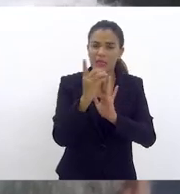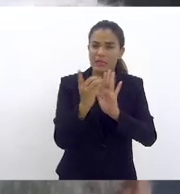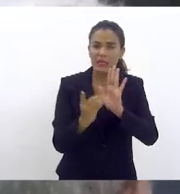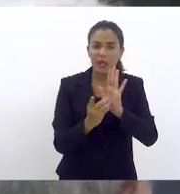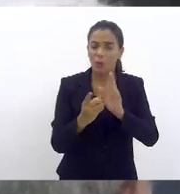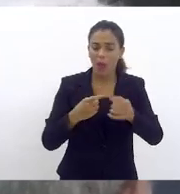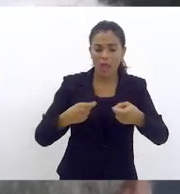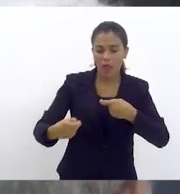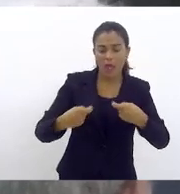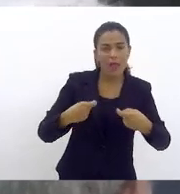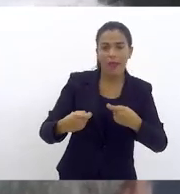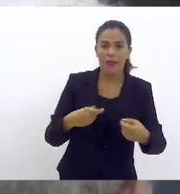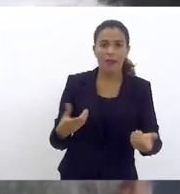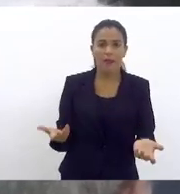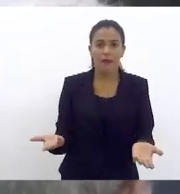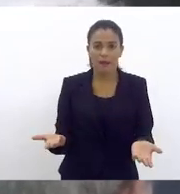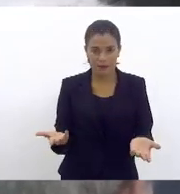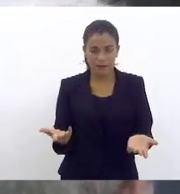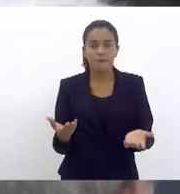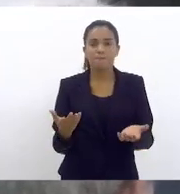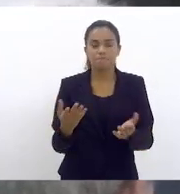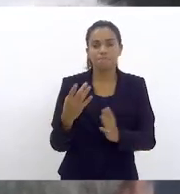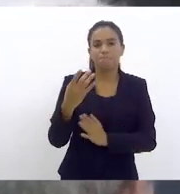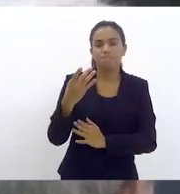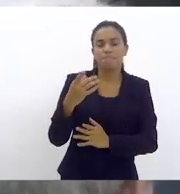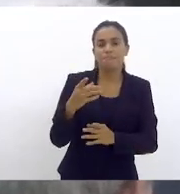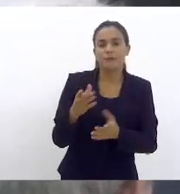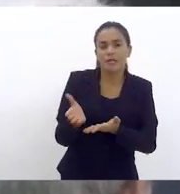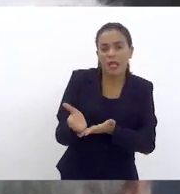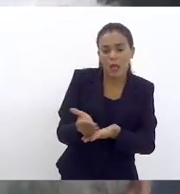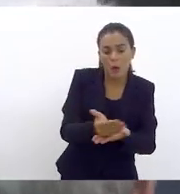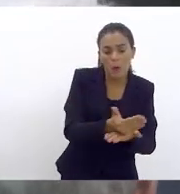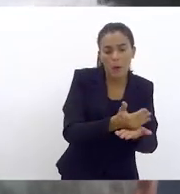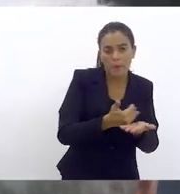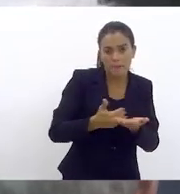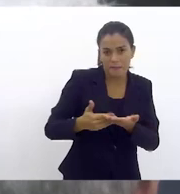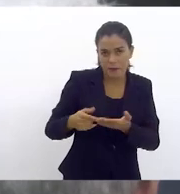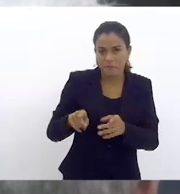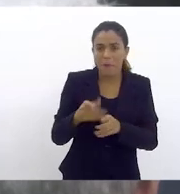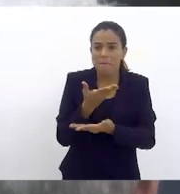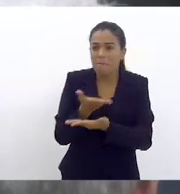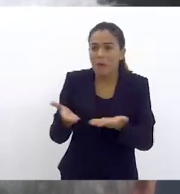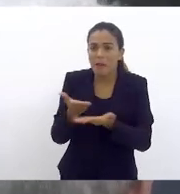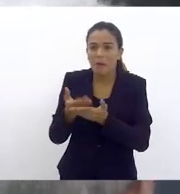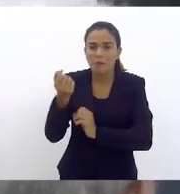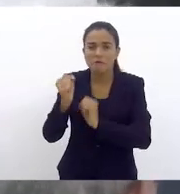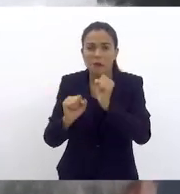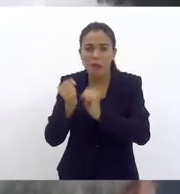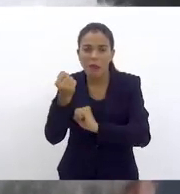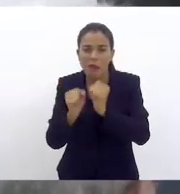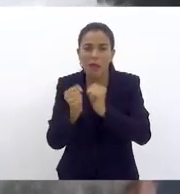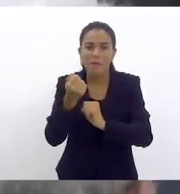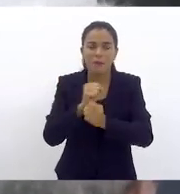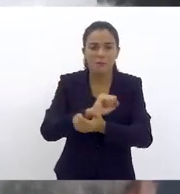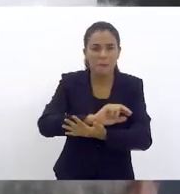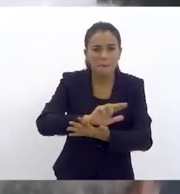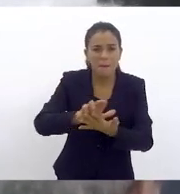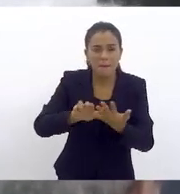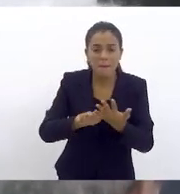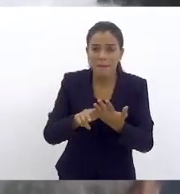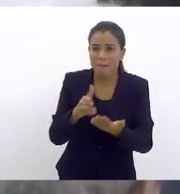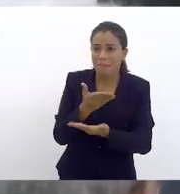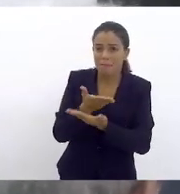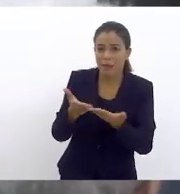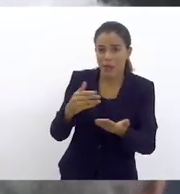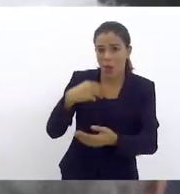fiscal que acabou prejudicando muito a industrialização aqui no estado do Rio nós Perdemos muitas fábricas muitas indústrias para outros estados isso